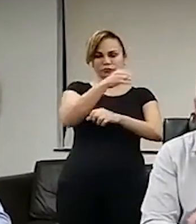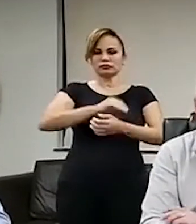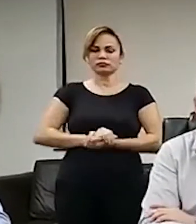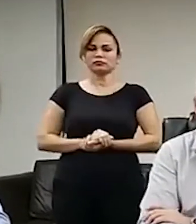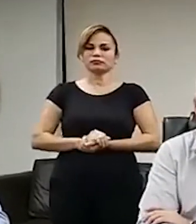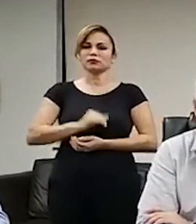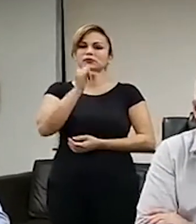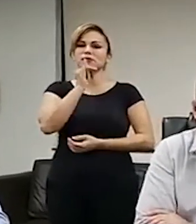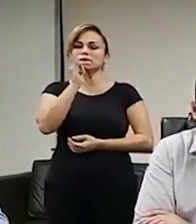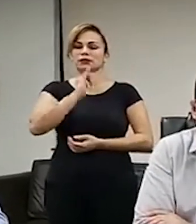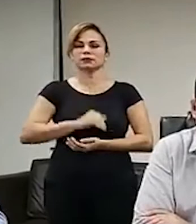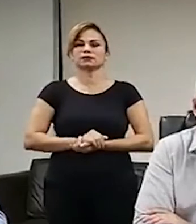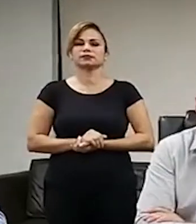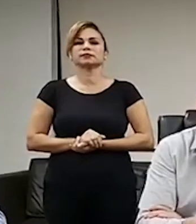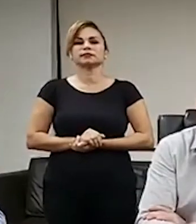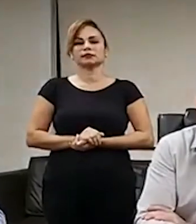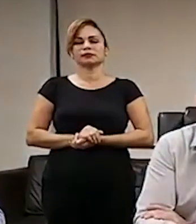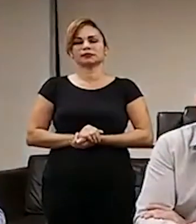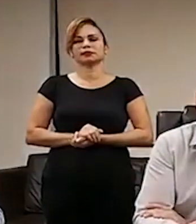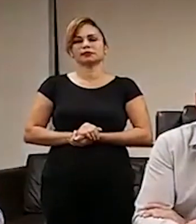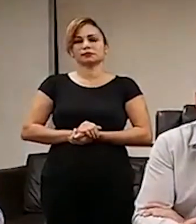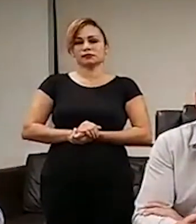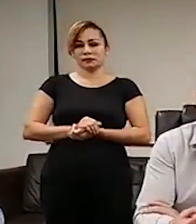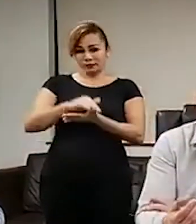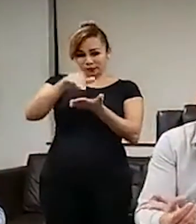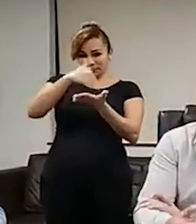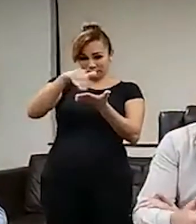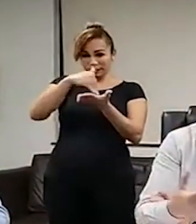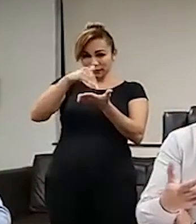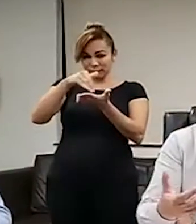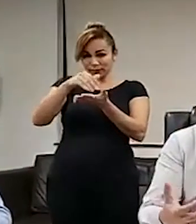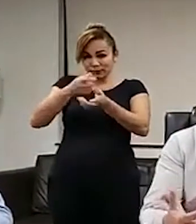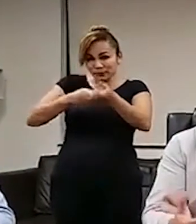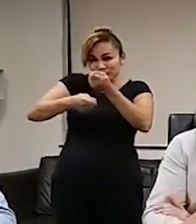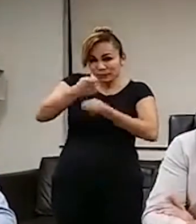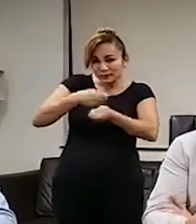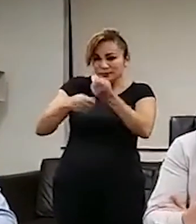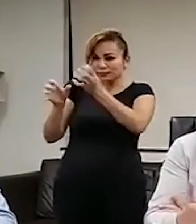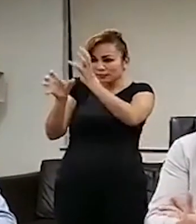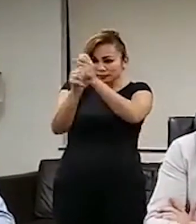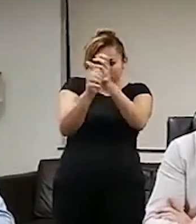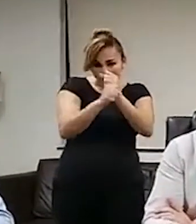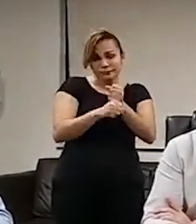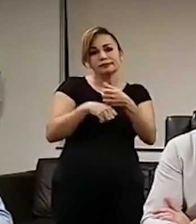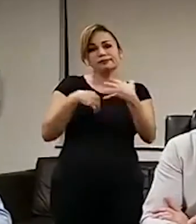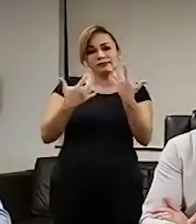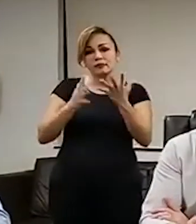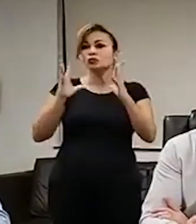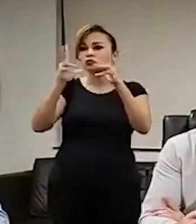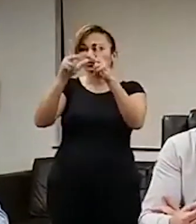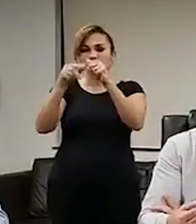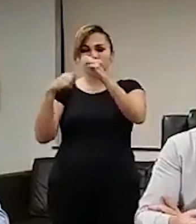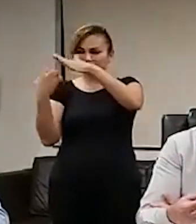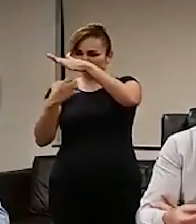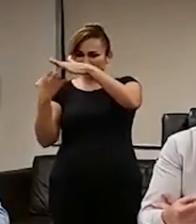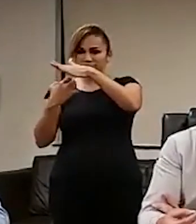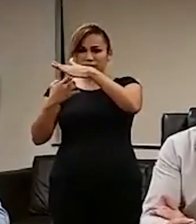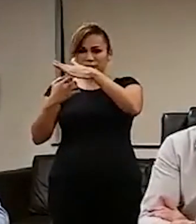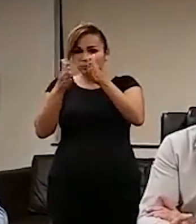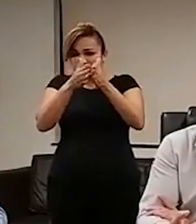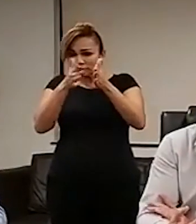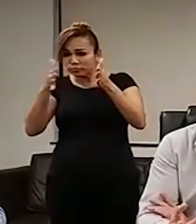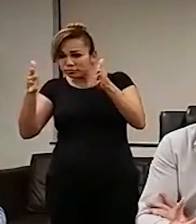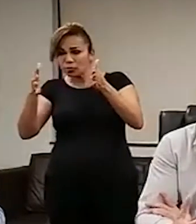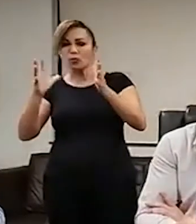Escritório de contabilidade é necessário funcionar até para que todas as empresas nesse período agora eles